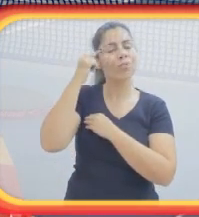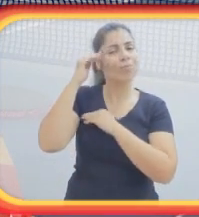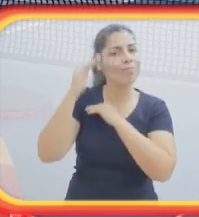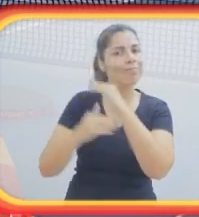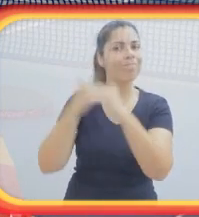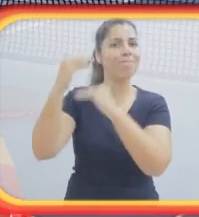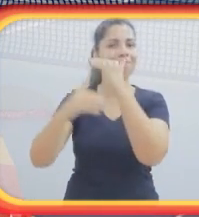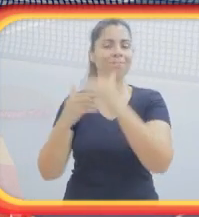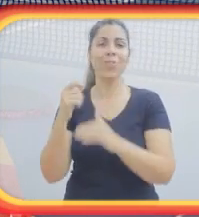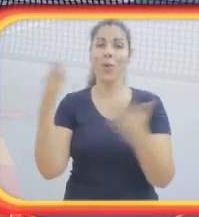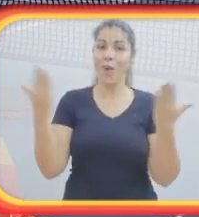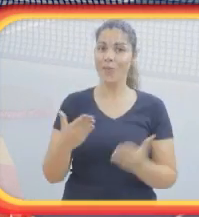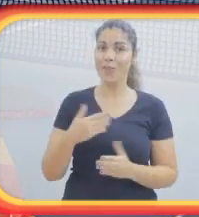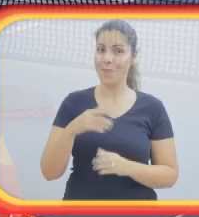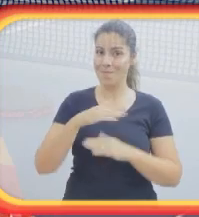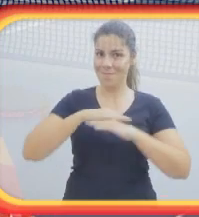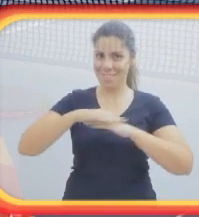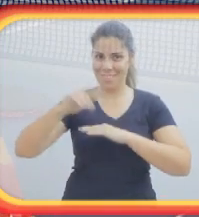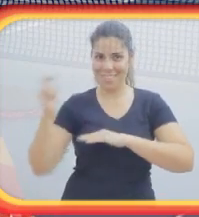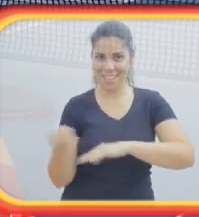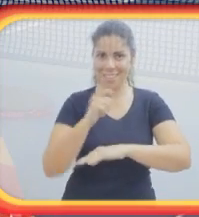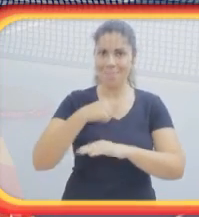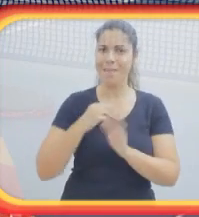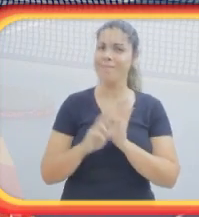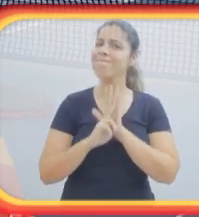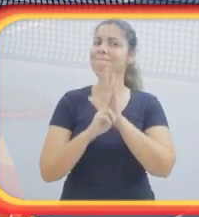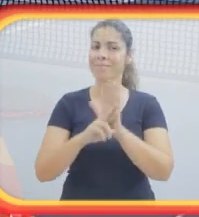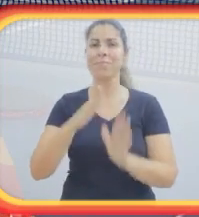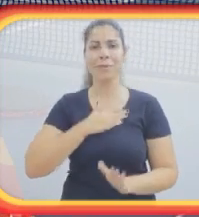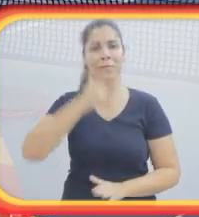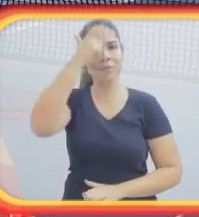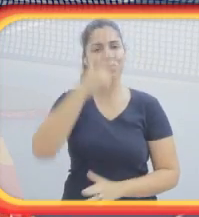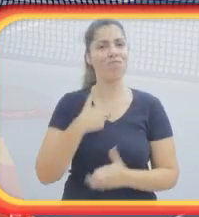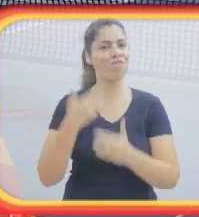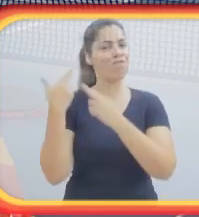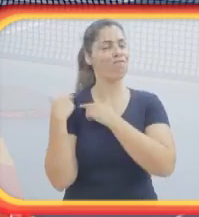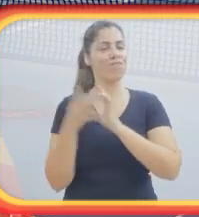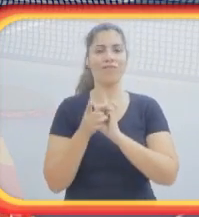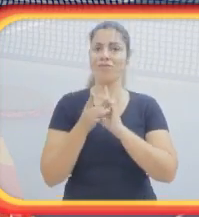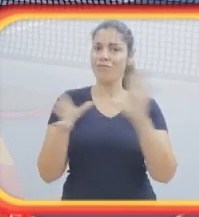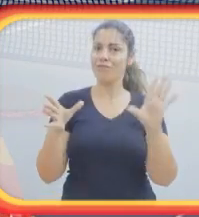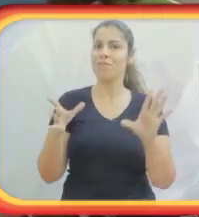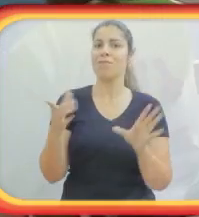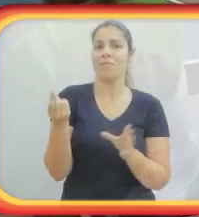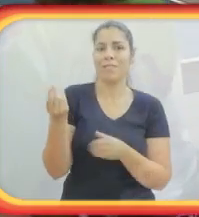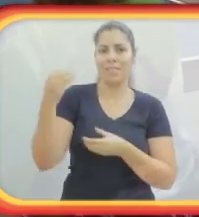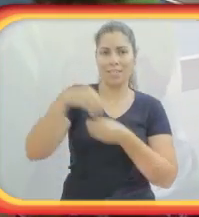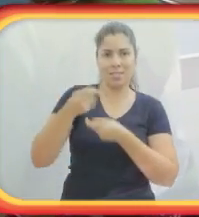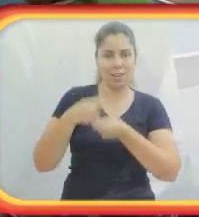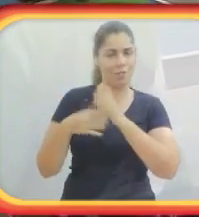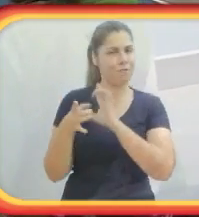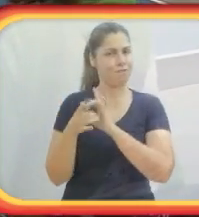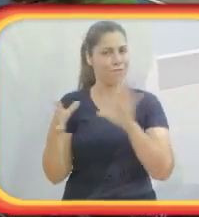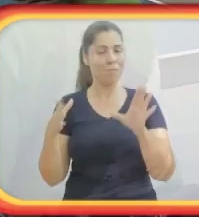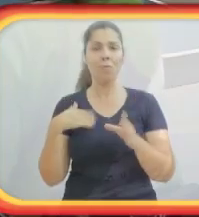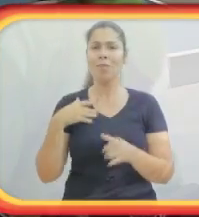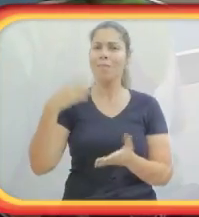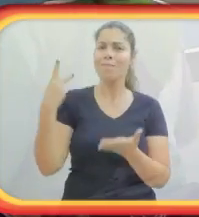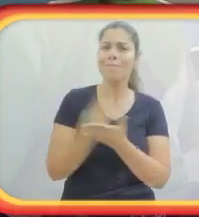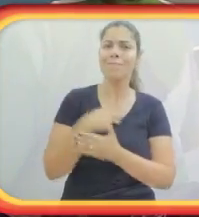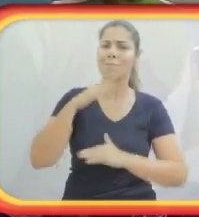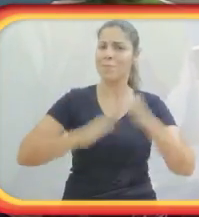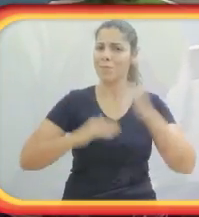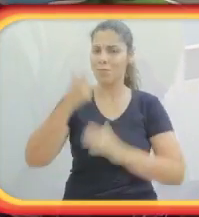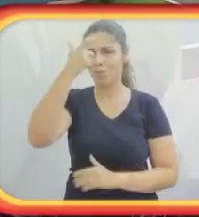psicológico. E o tênis de mesa me ajudou muito, né, nessa parte. E hoje o tênis de mesa representa para mim a minha